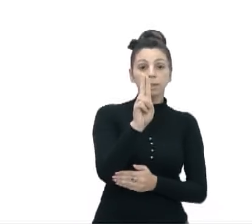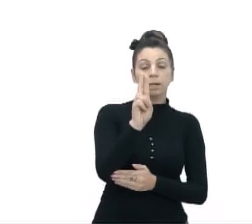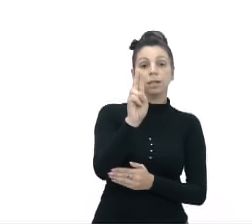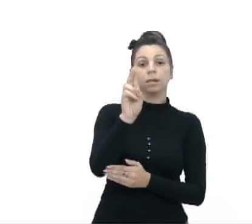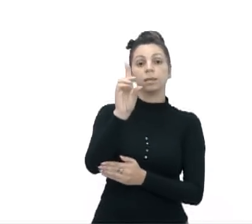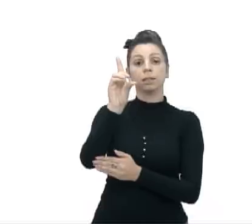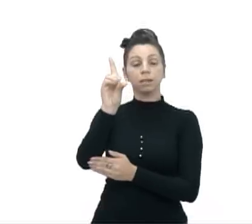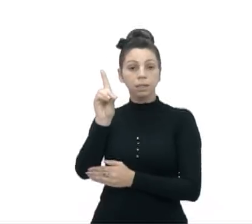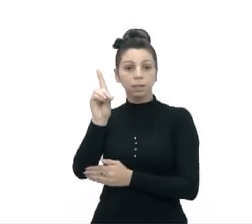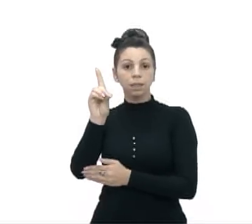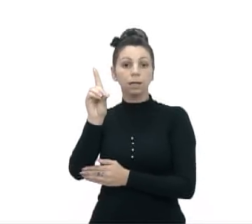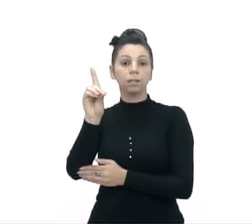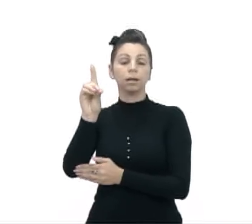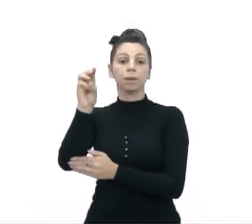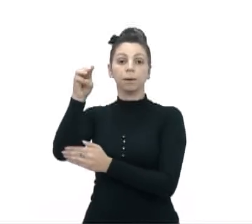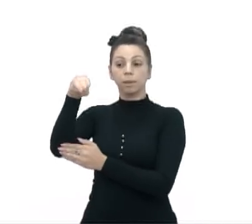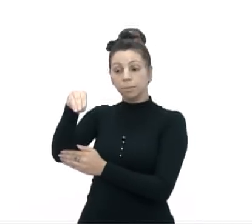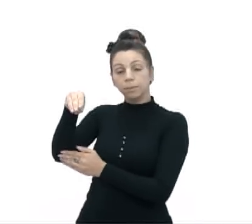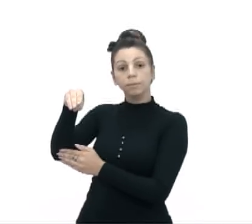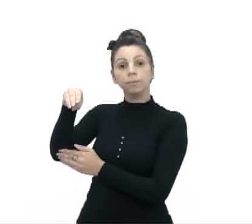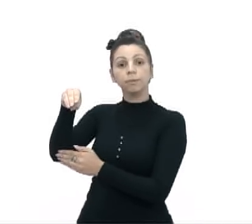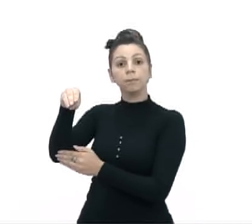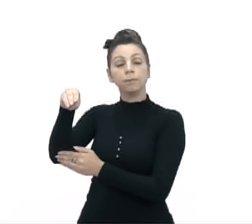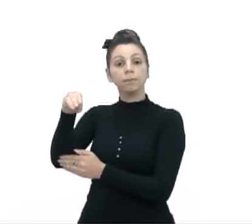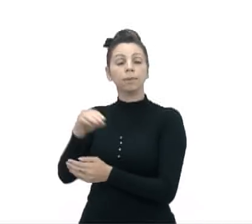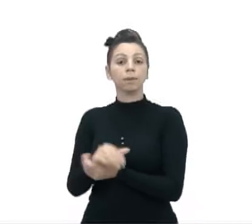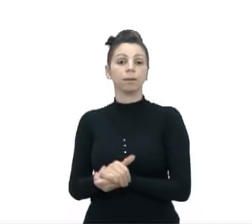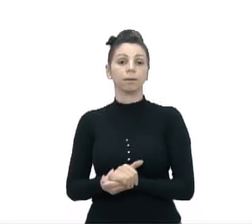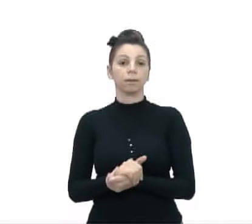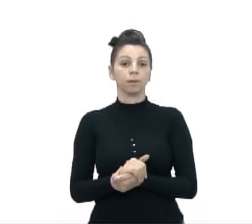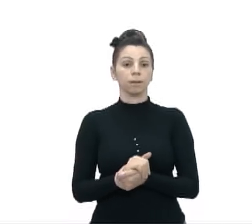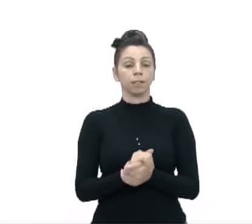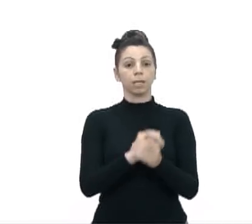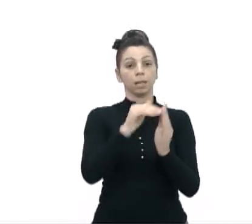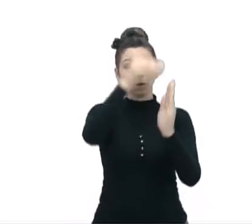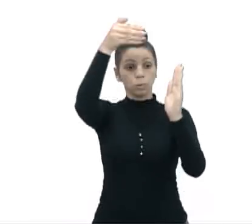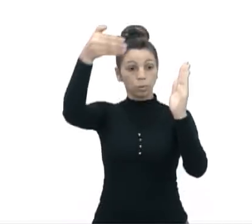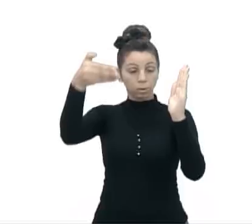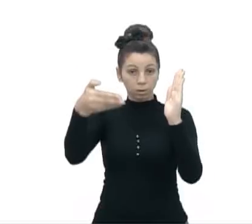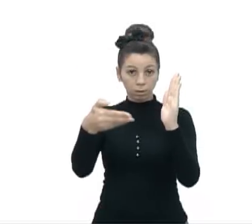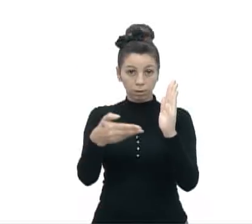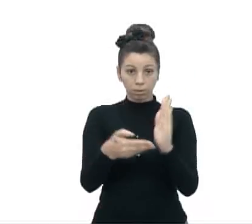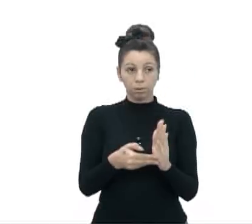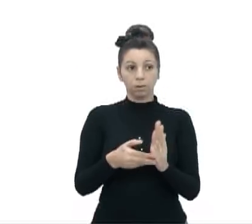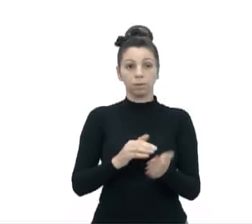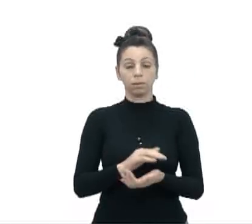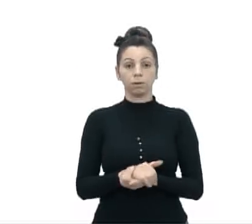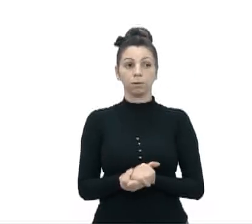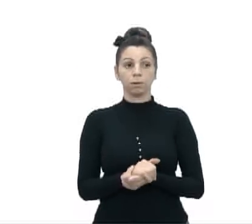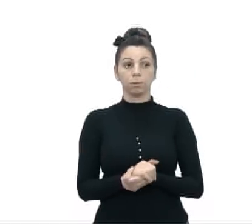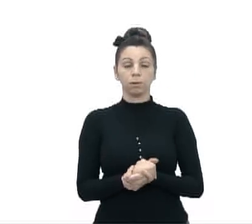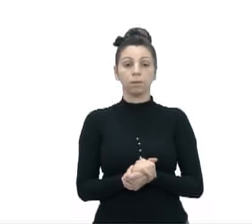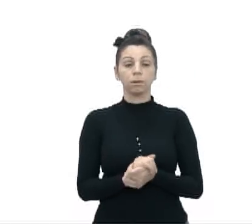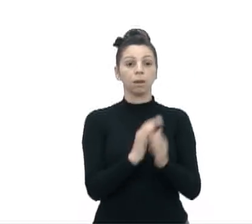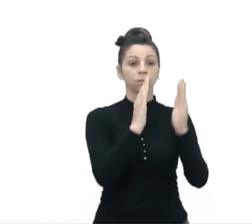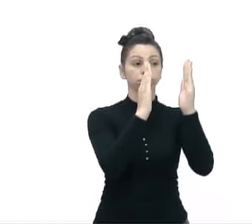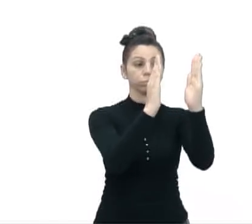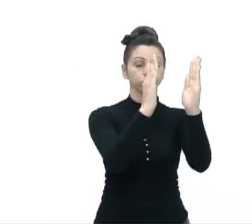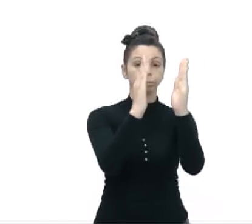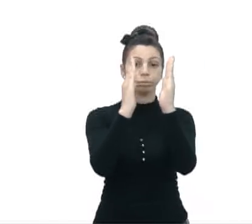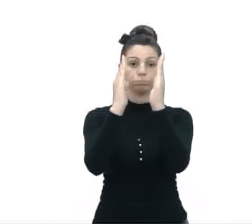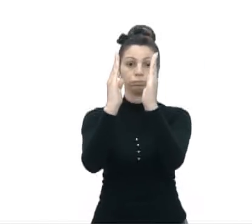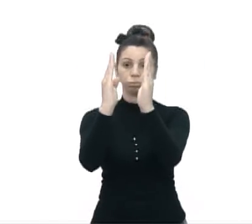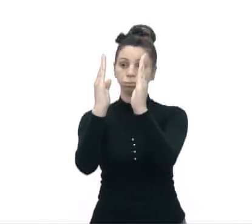dezena, centena, unidade milhar, que representam quantidades inteiras. E a gente tem as partes,